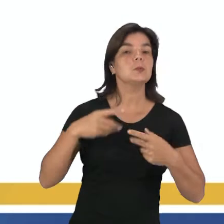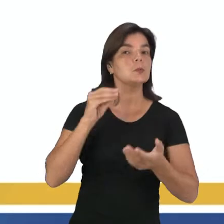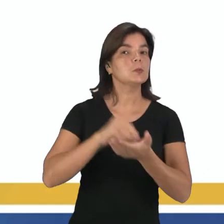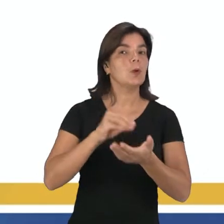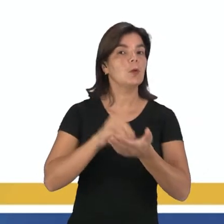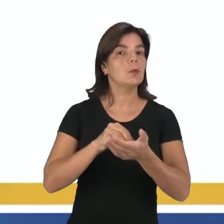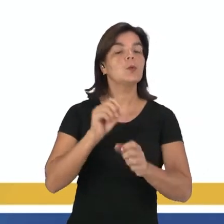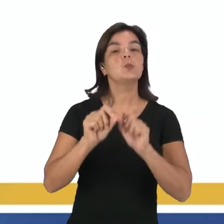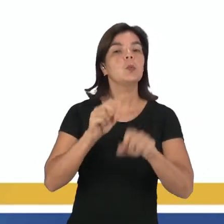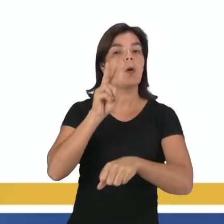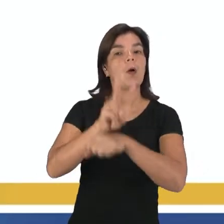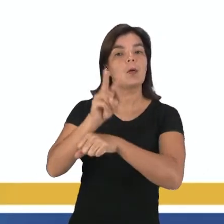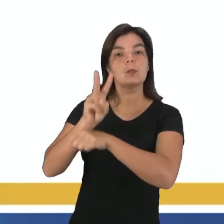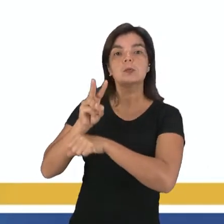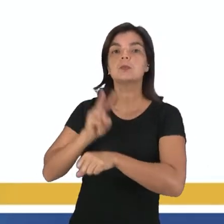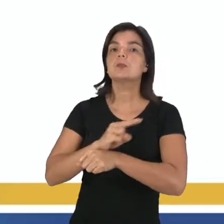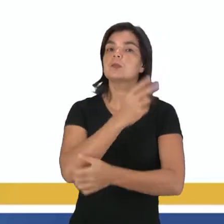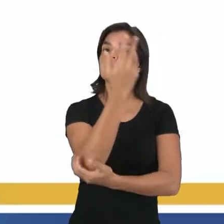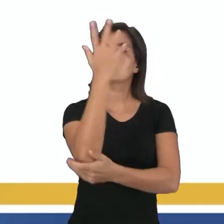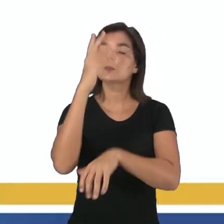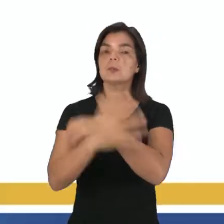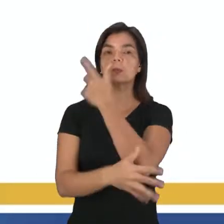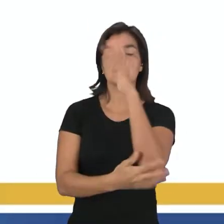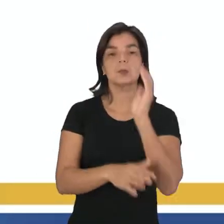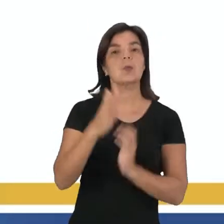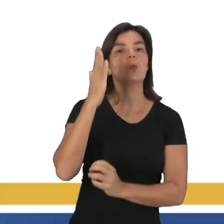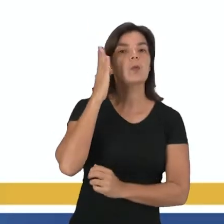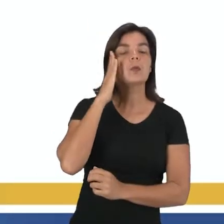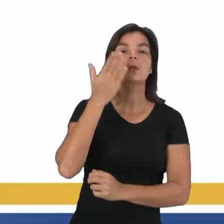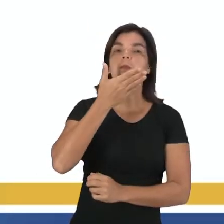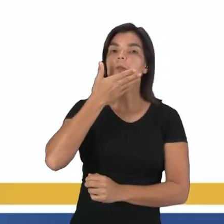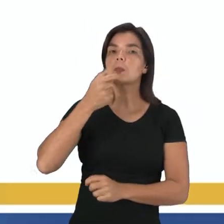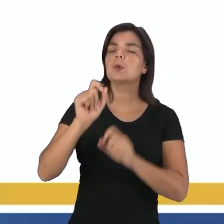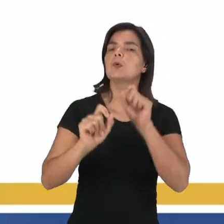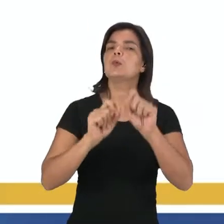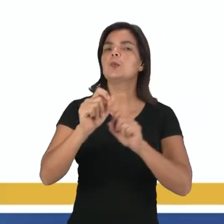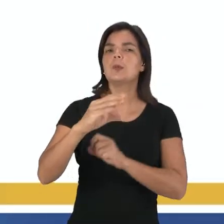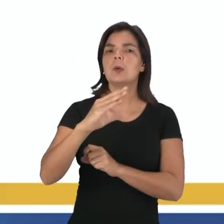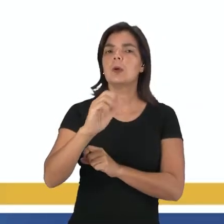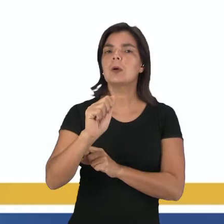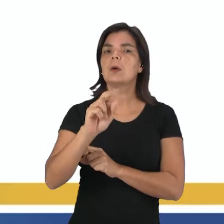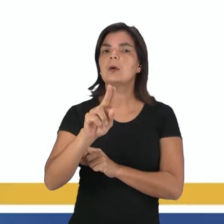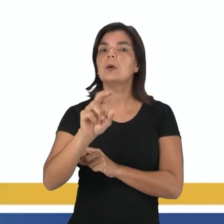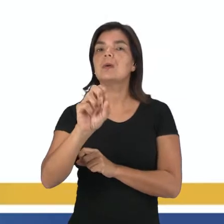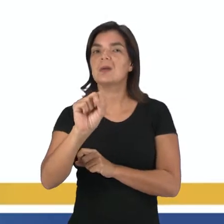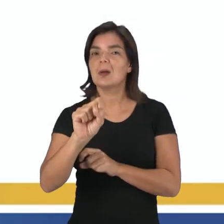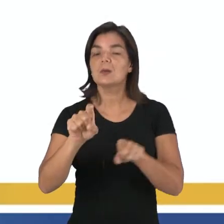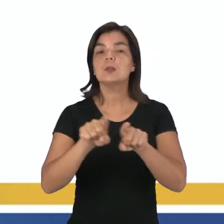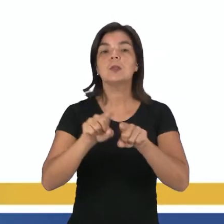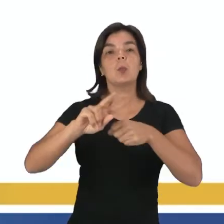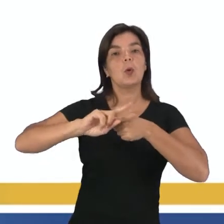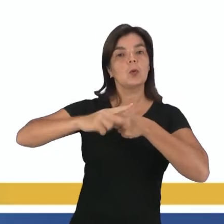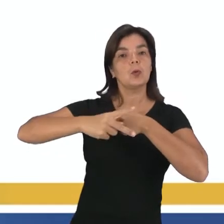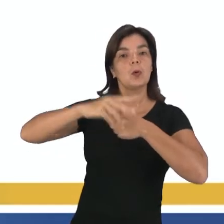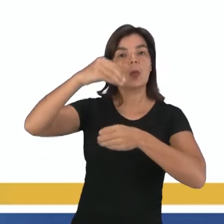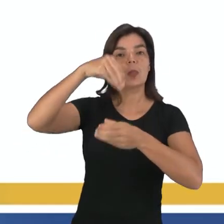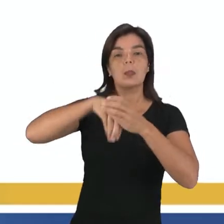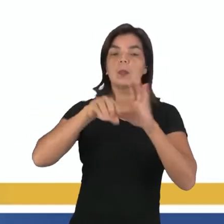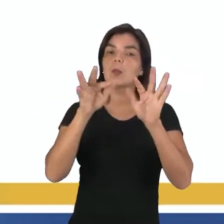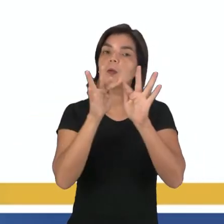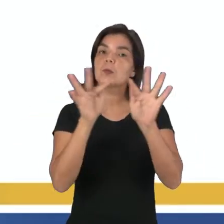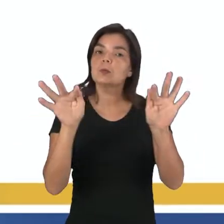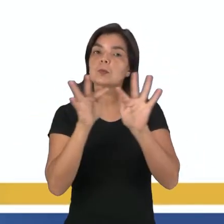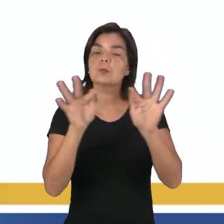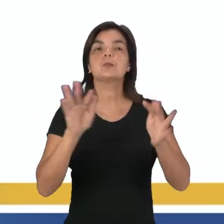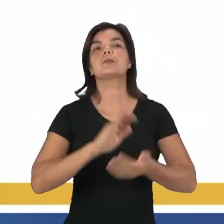de preservação da natureza. Então, vamos entender melhor o que é a causa e o que é a consequência dentro dessa